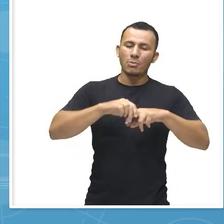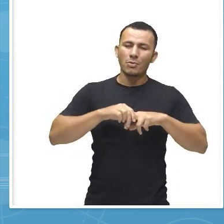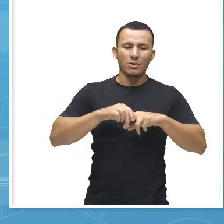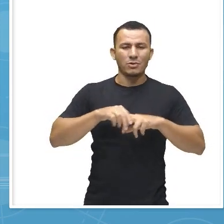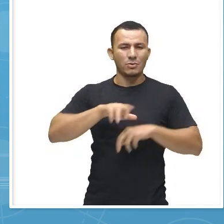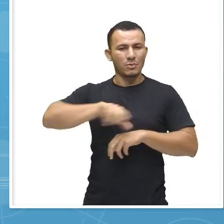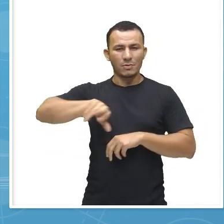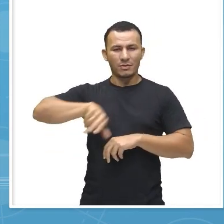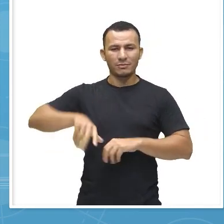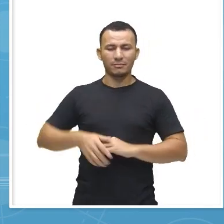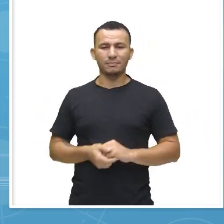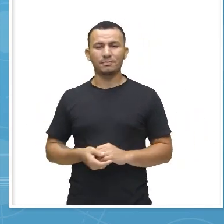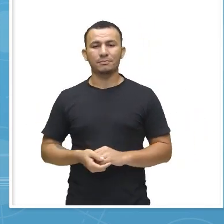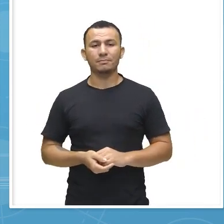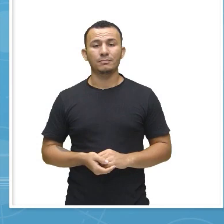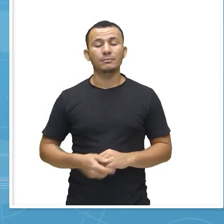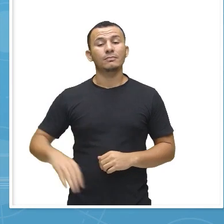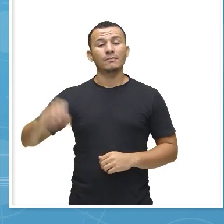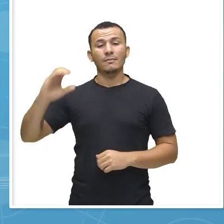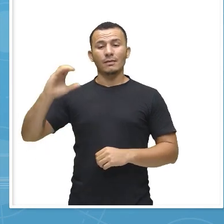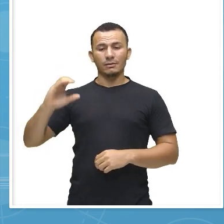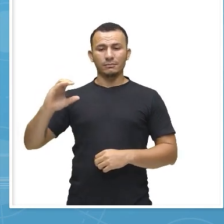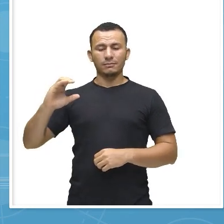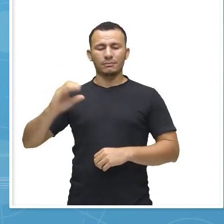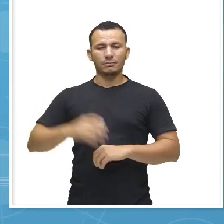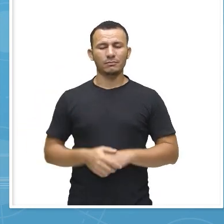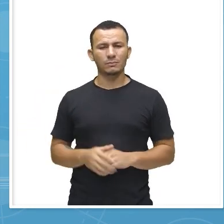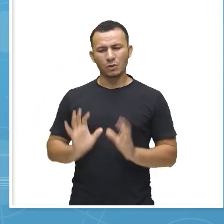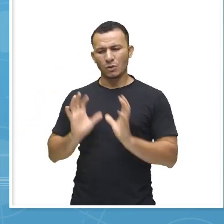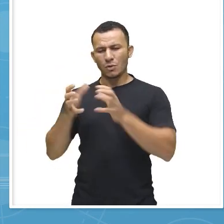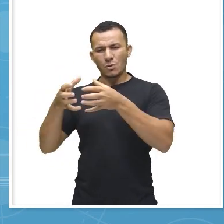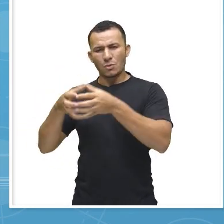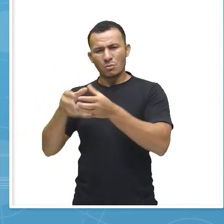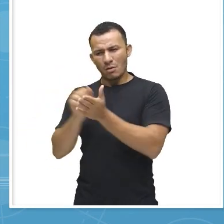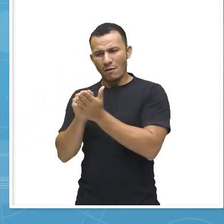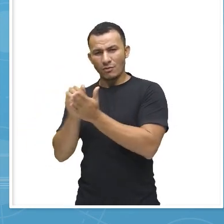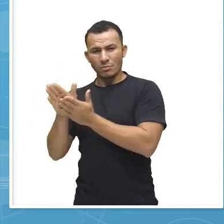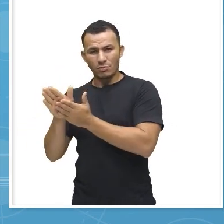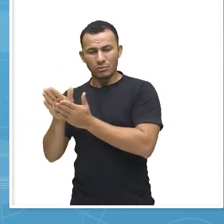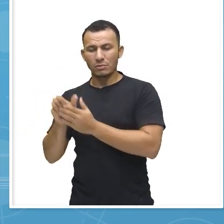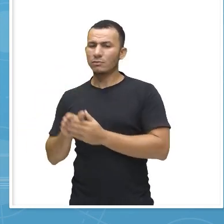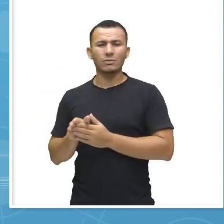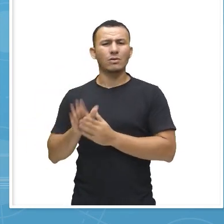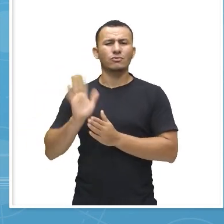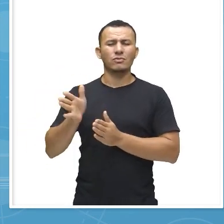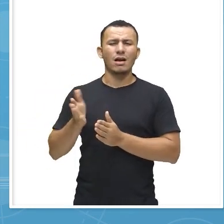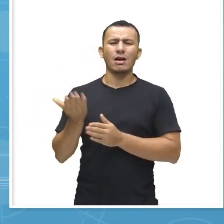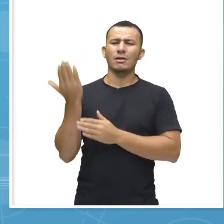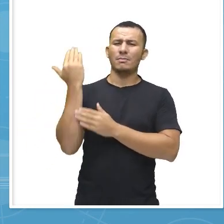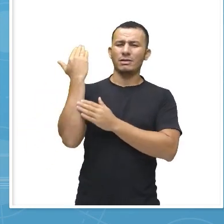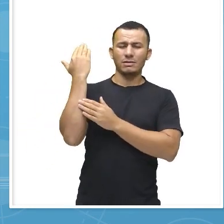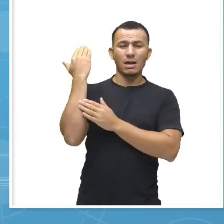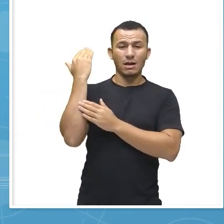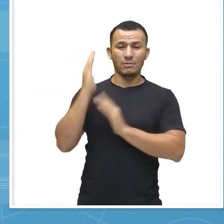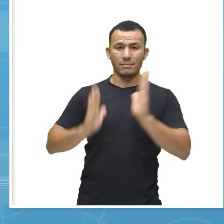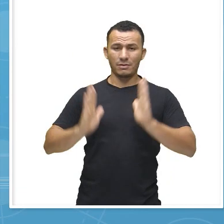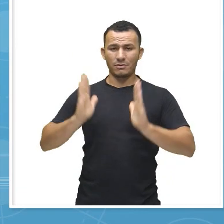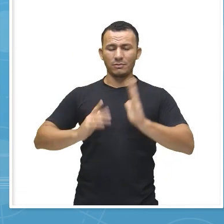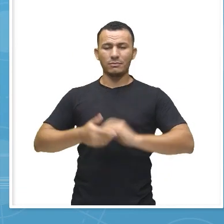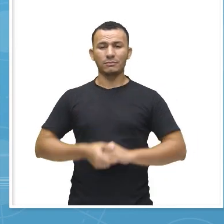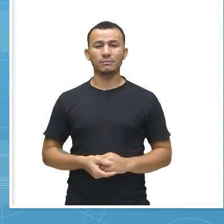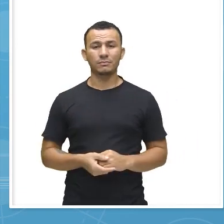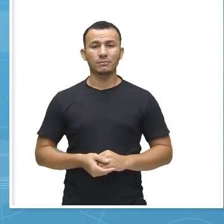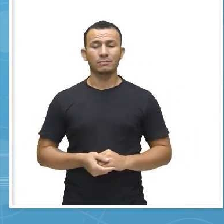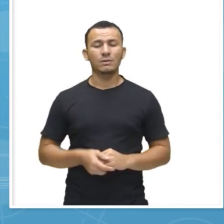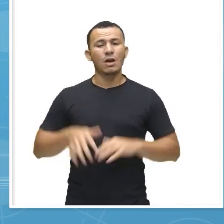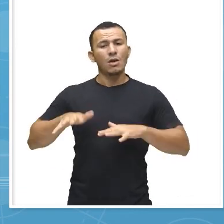ver com os americanos. Na letra C, tropas napoleônicas também não. Já passou esse processo também, não é isso? E o